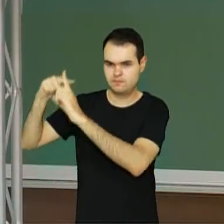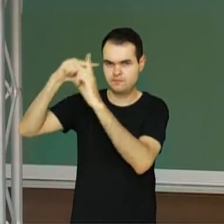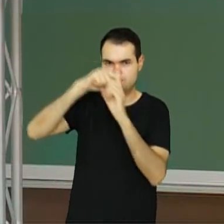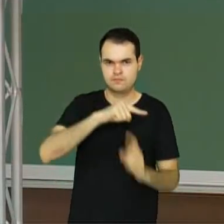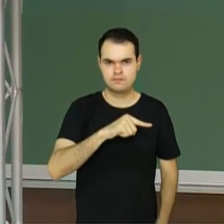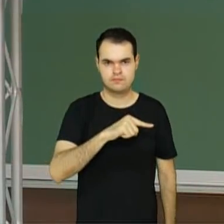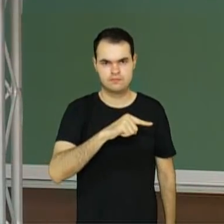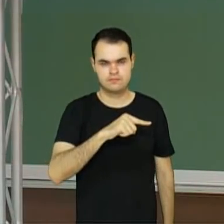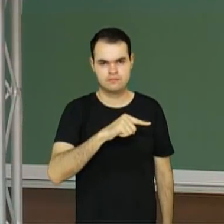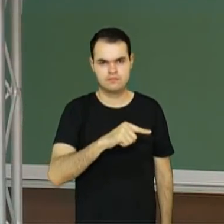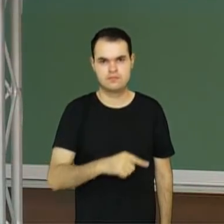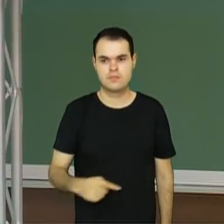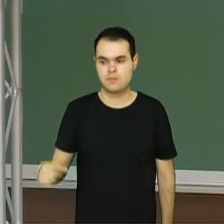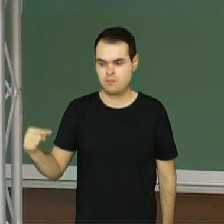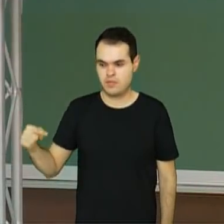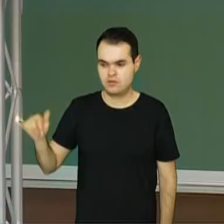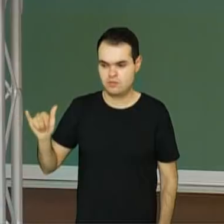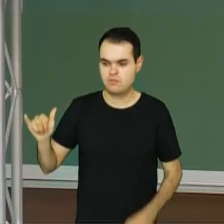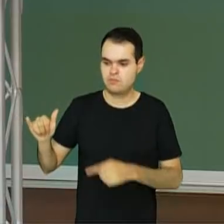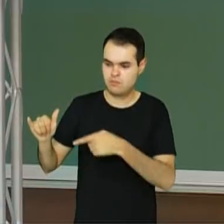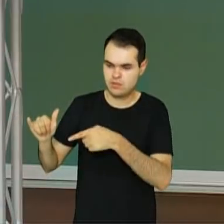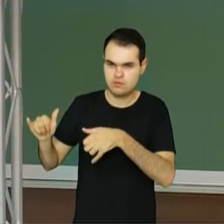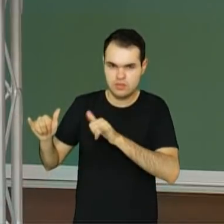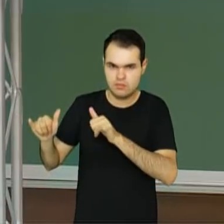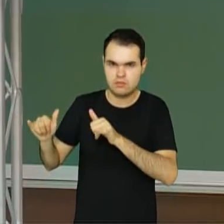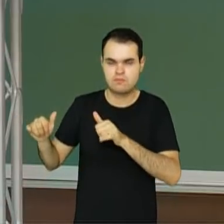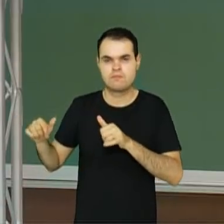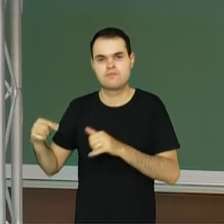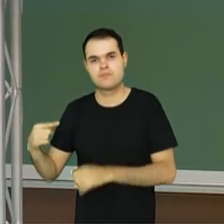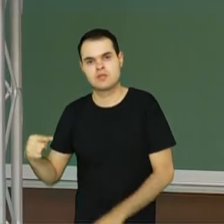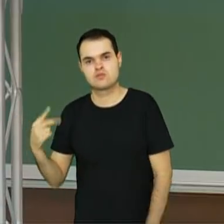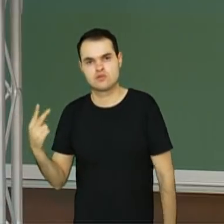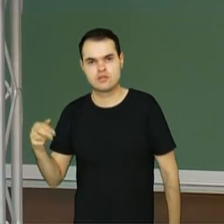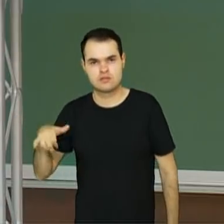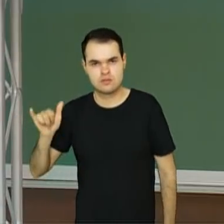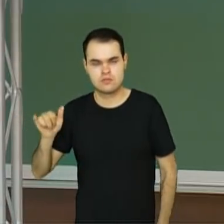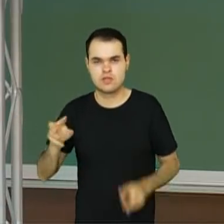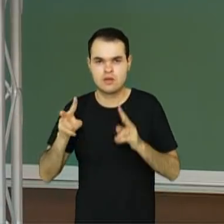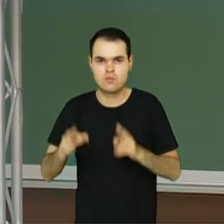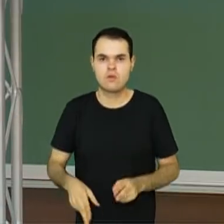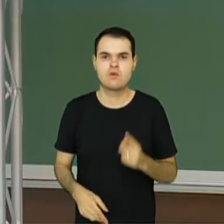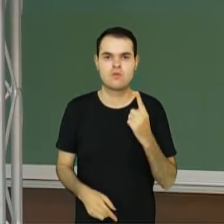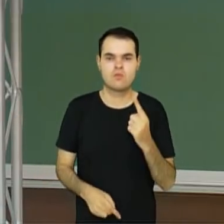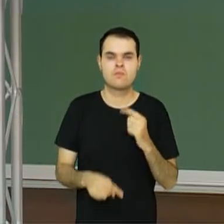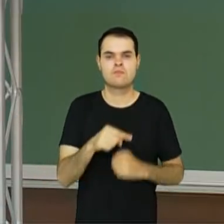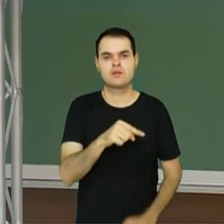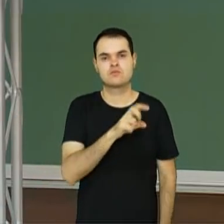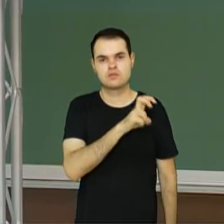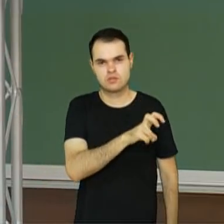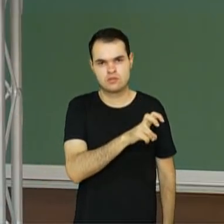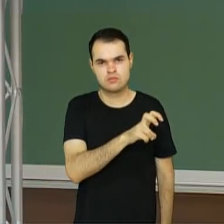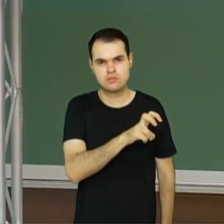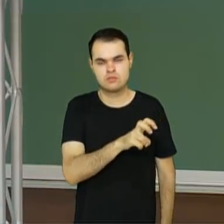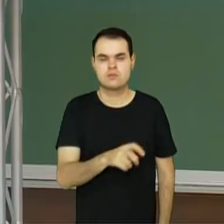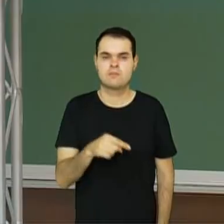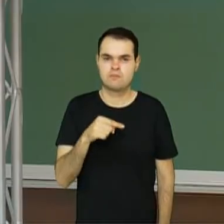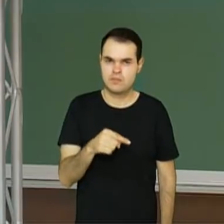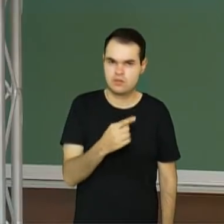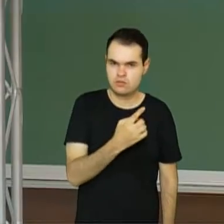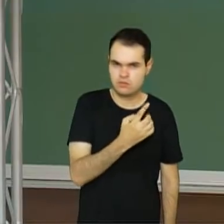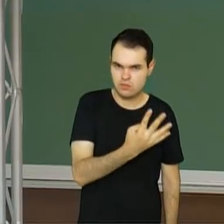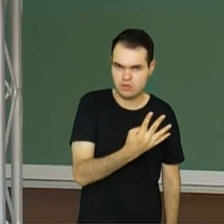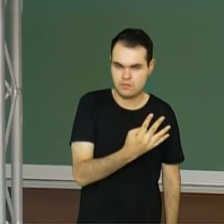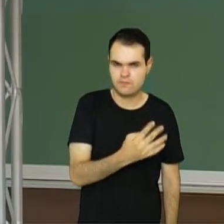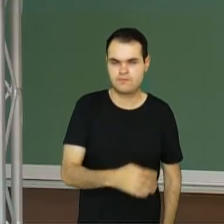negativo. E menos y com menos y é menos 2y. Igual a 1 menos 5, que dá menos 4. E